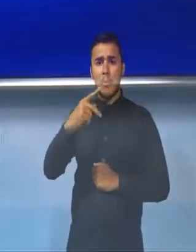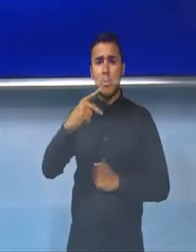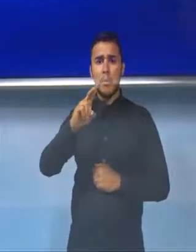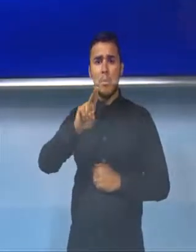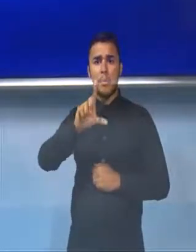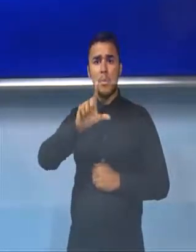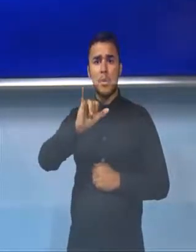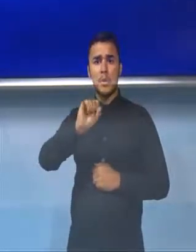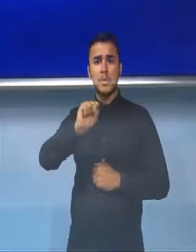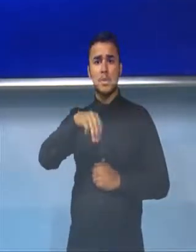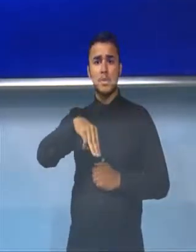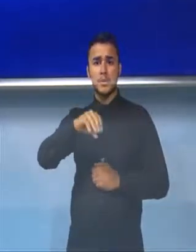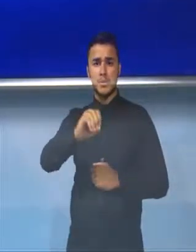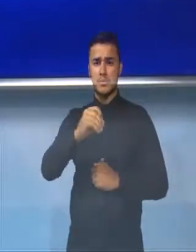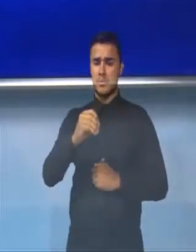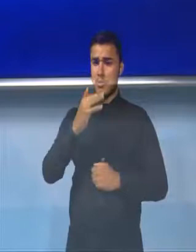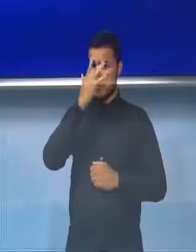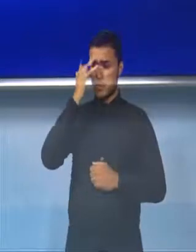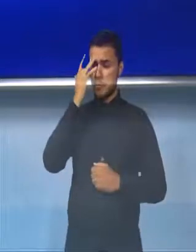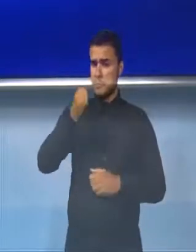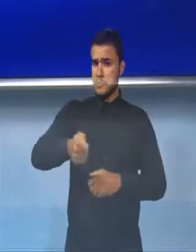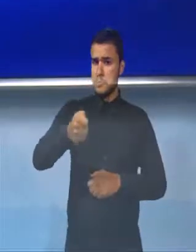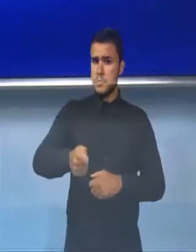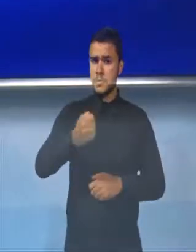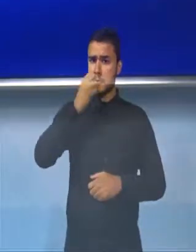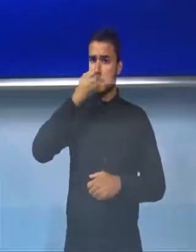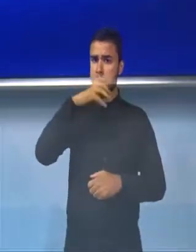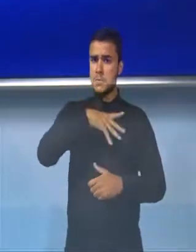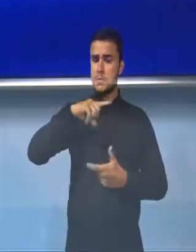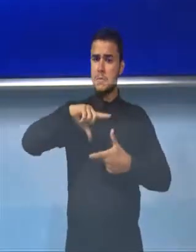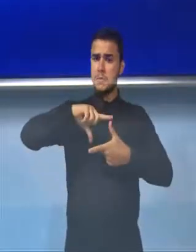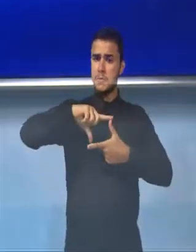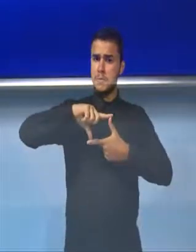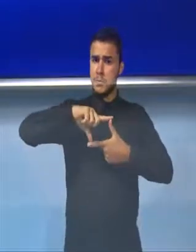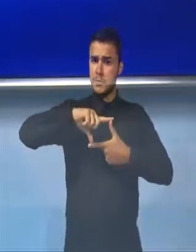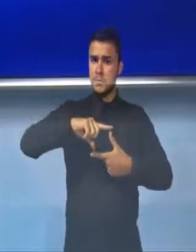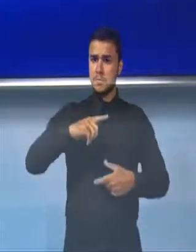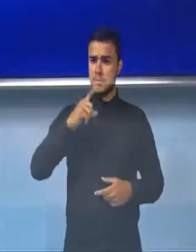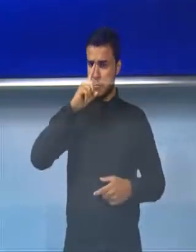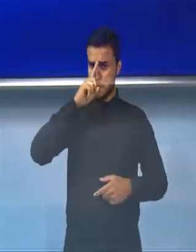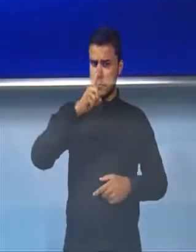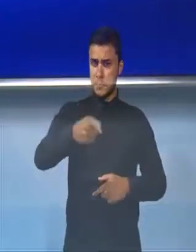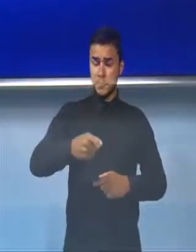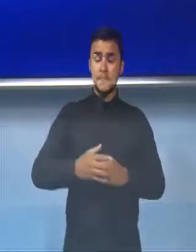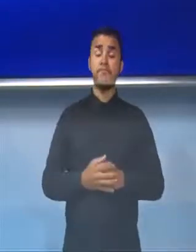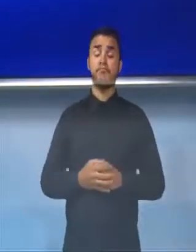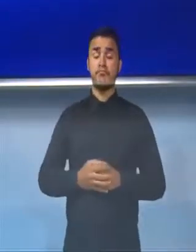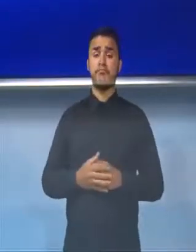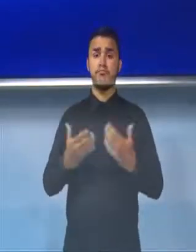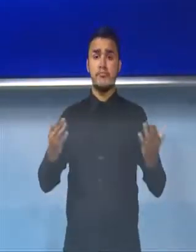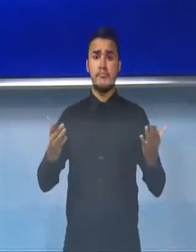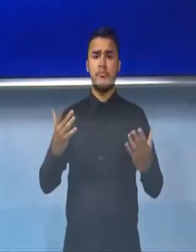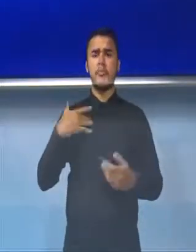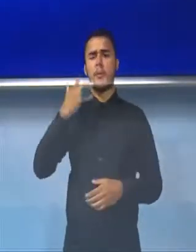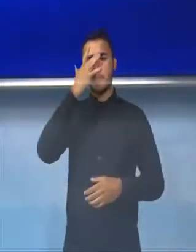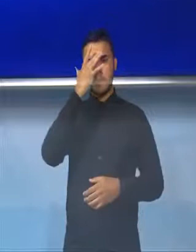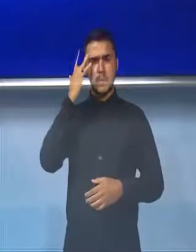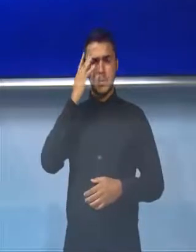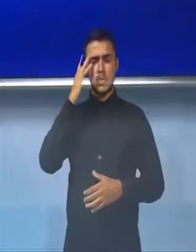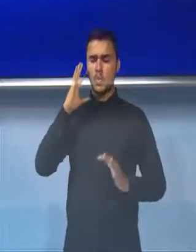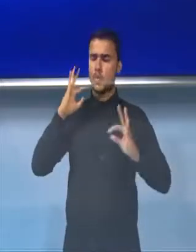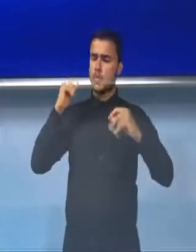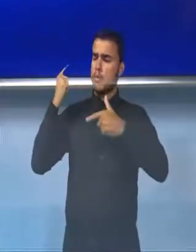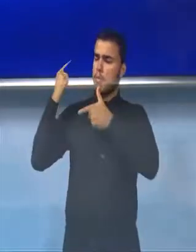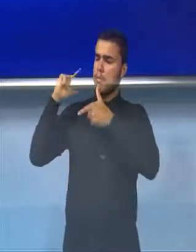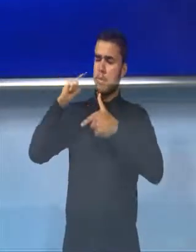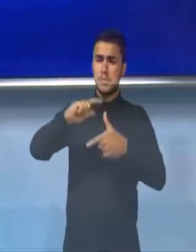alguns ainda resquícios de autoritarismo e totalitarismo, o retorno a um pensamento conservador